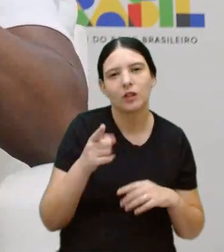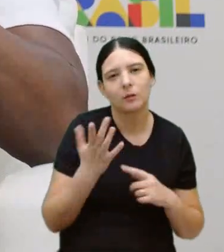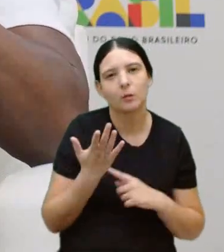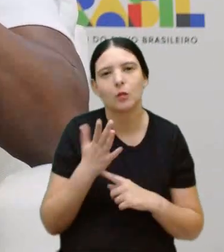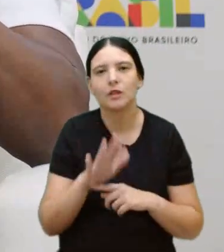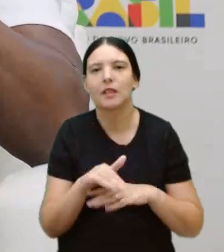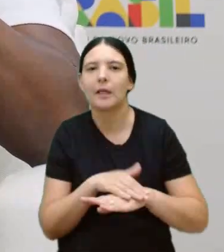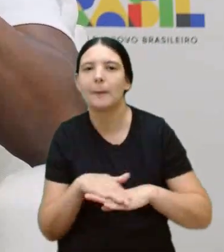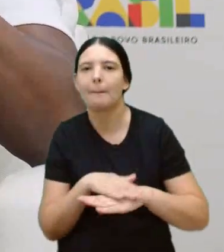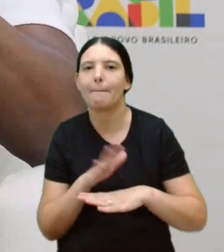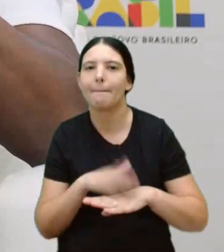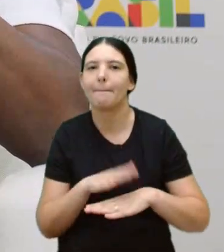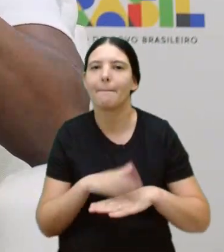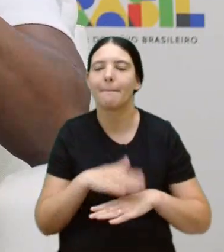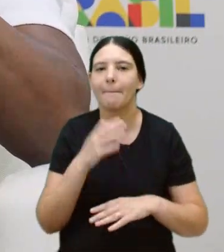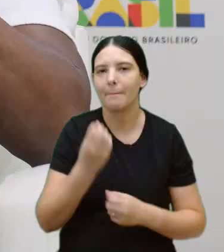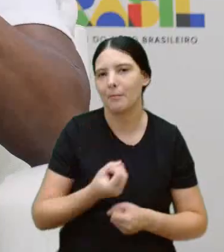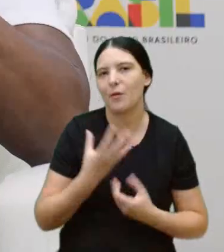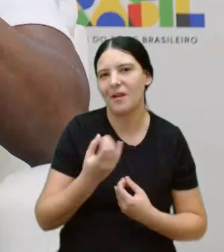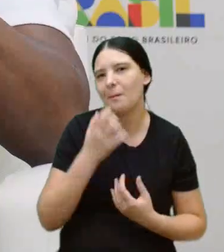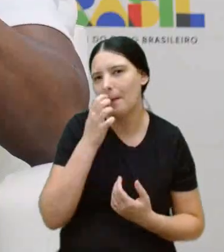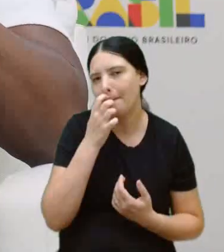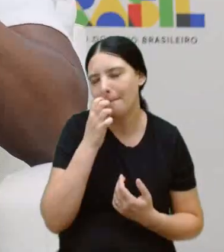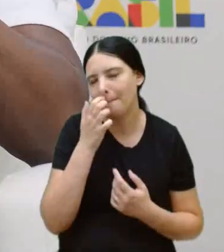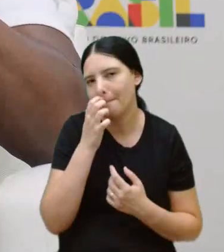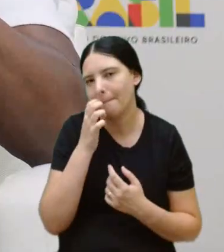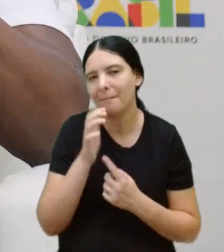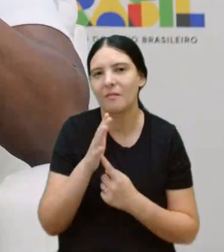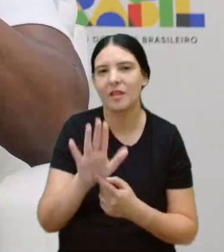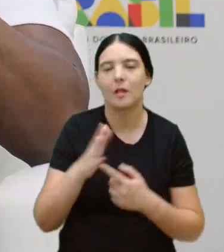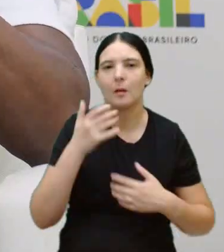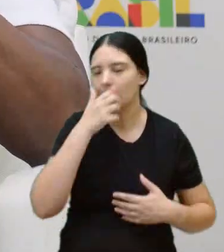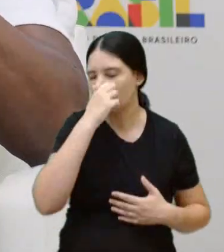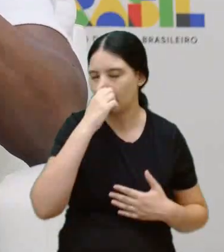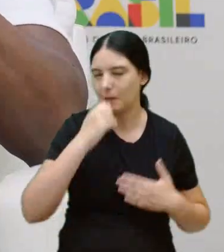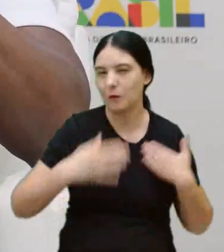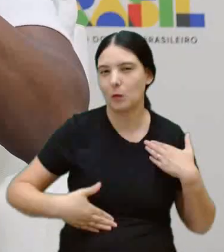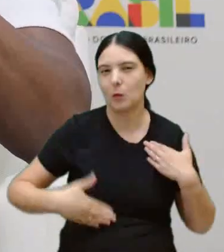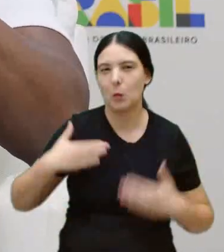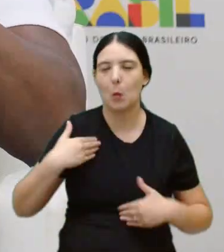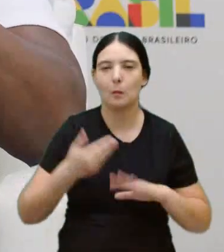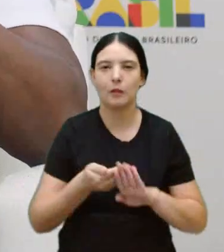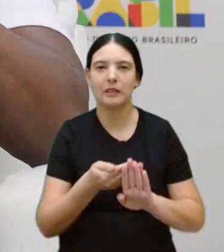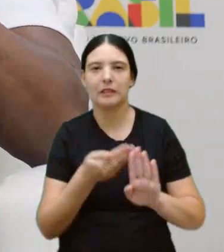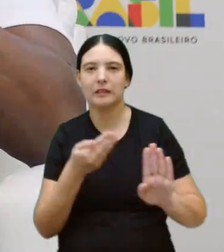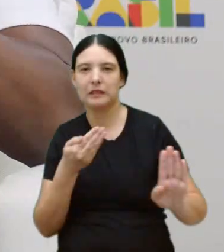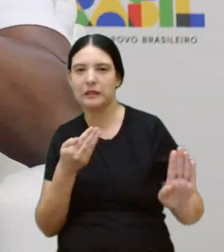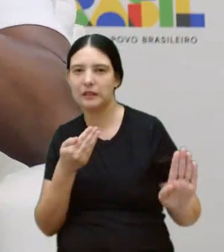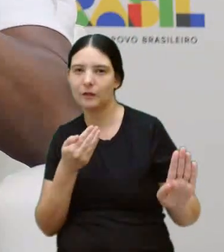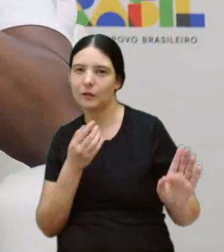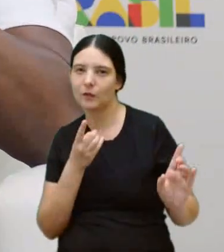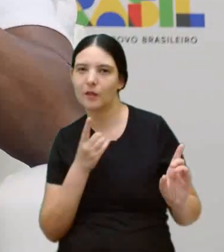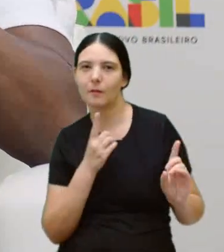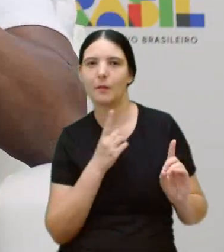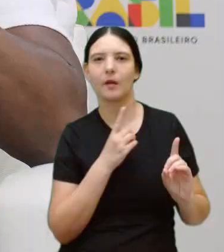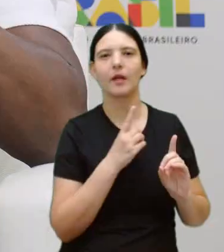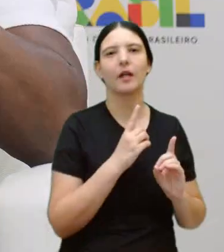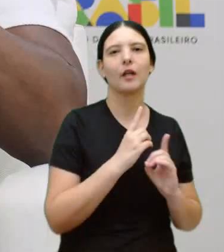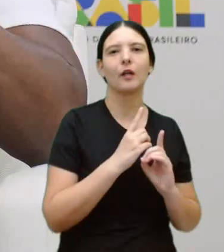diz um poema, que os corpos distantes, eles ficam muito próximos na